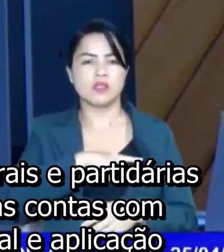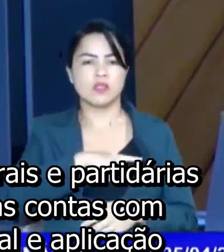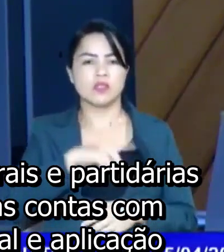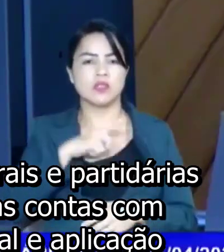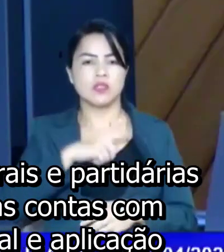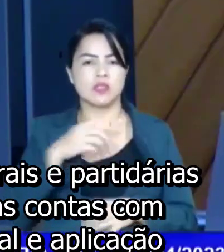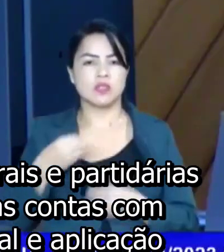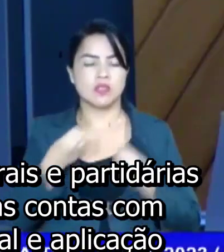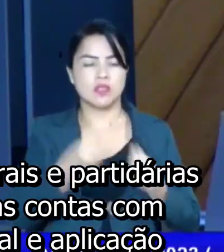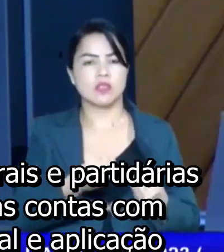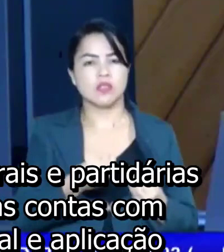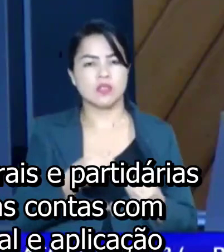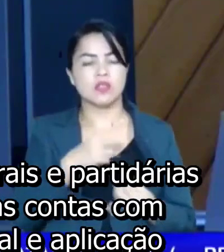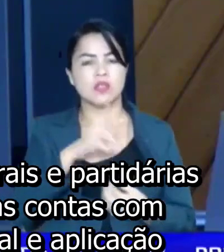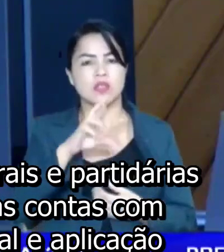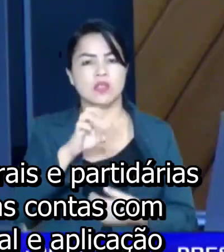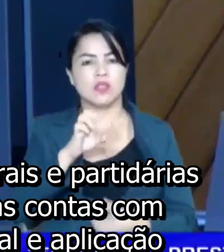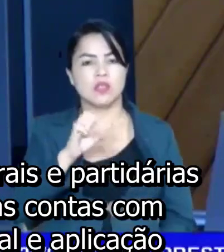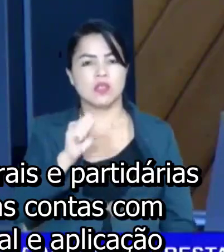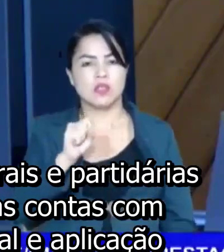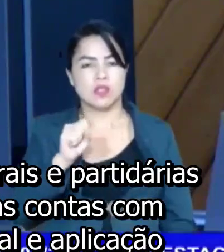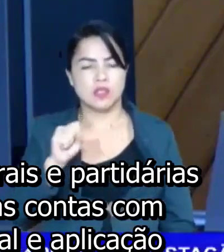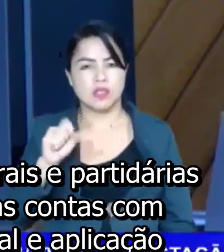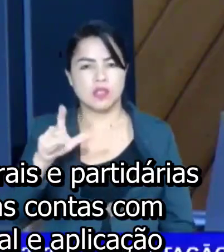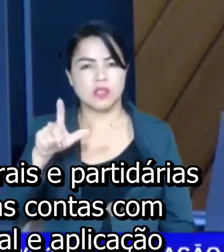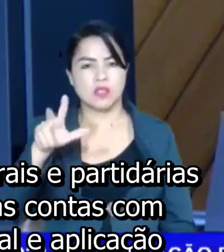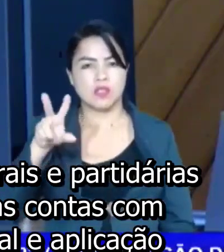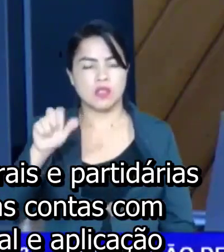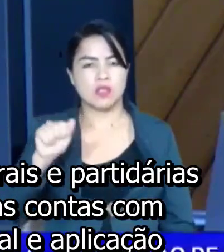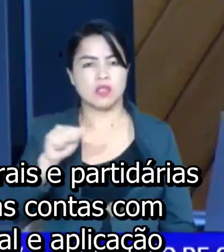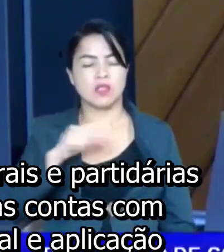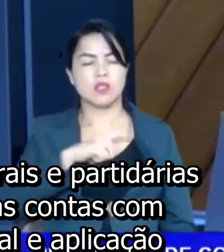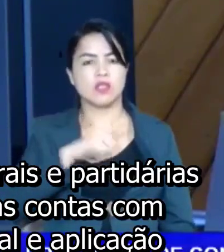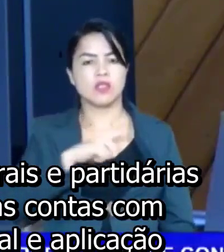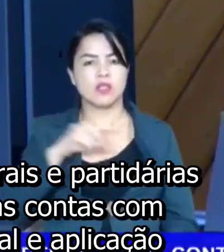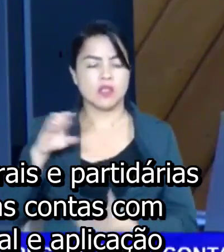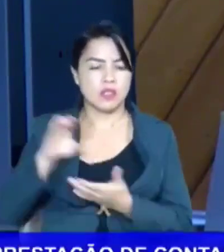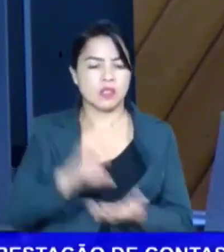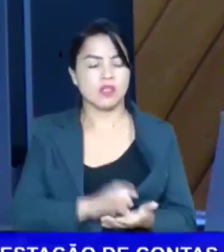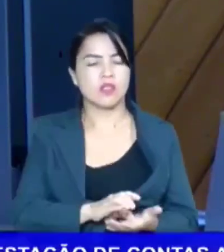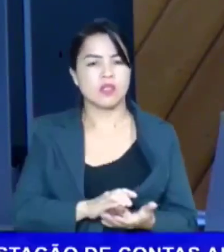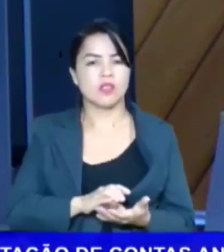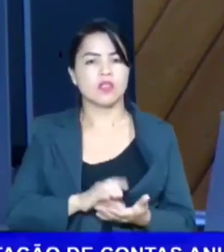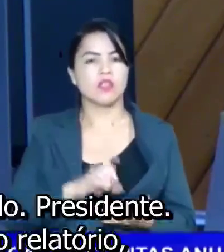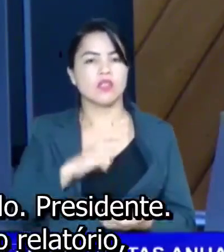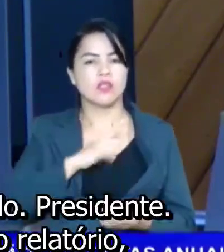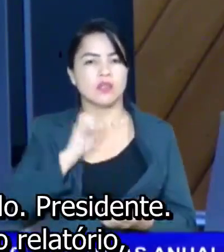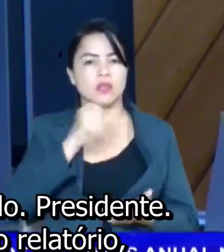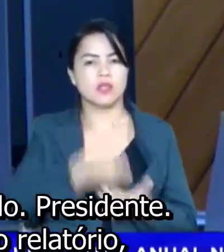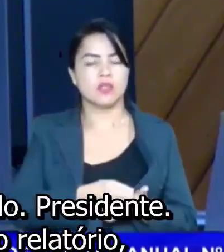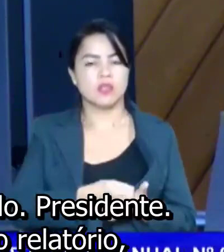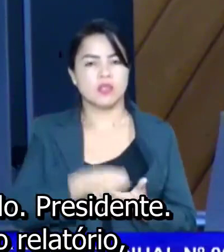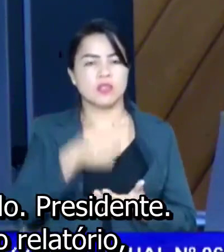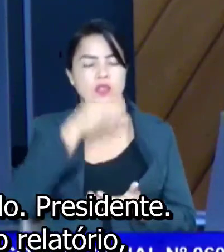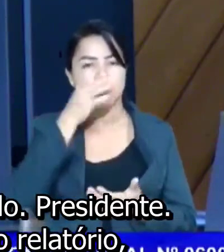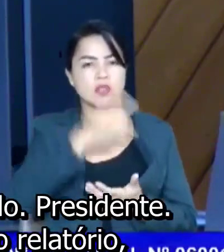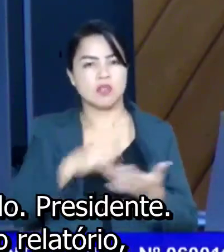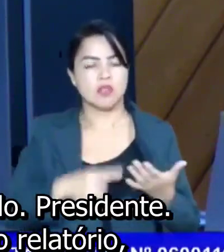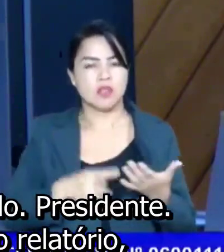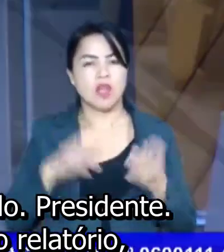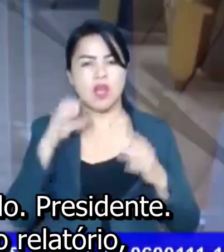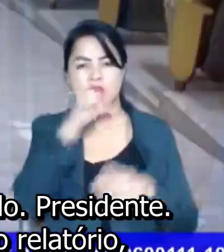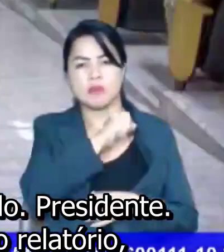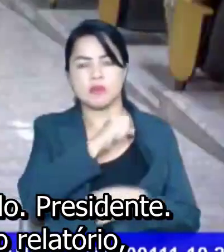aprovação das contas com ressalvas e o recolhimento de valores ao Tesouro Nacional e a aplicação de multa. É um relatório